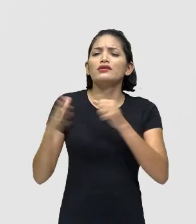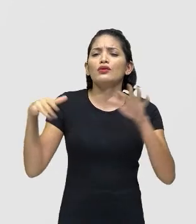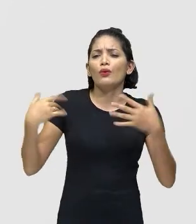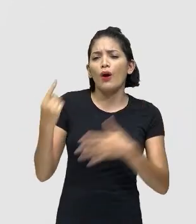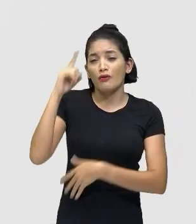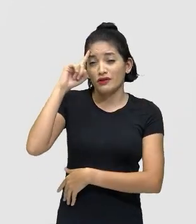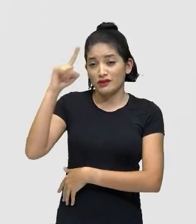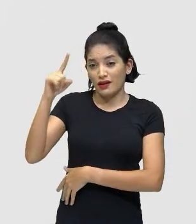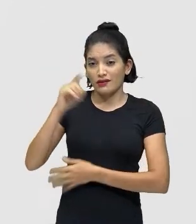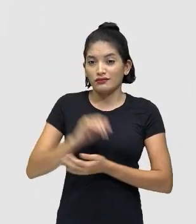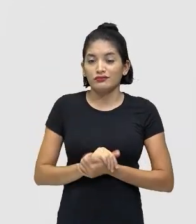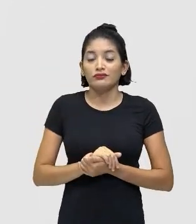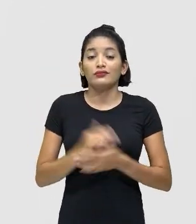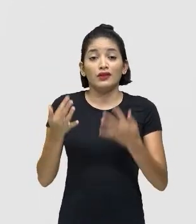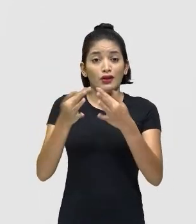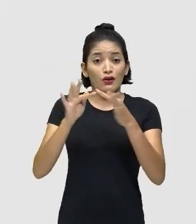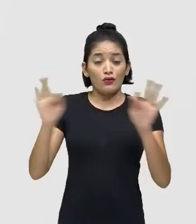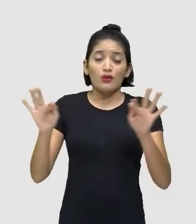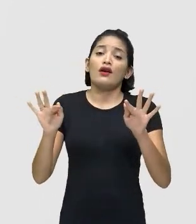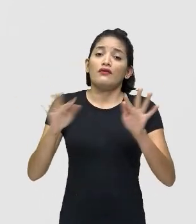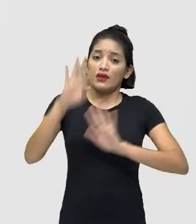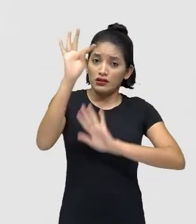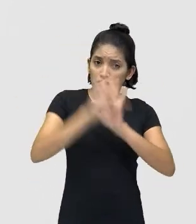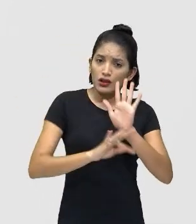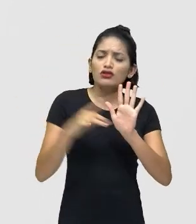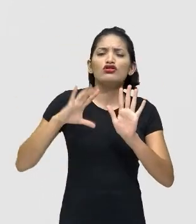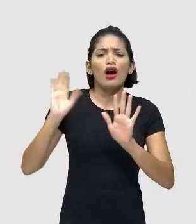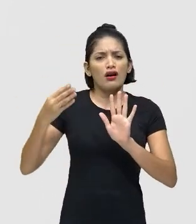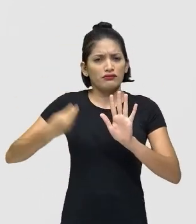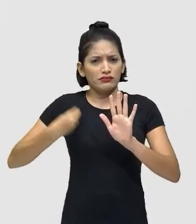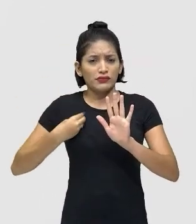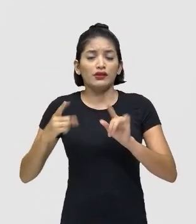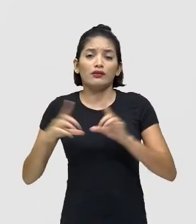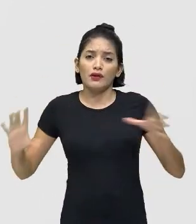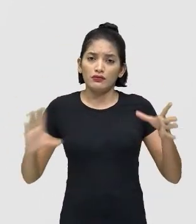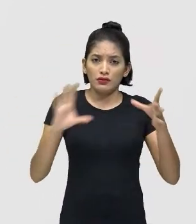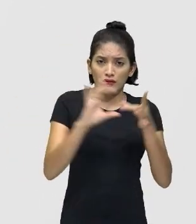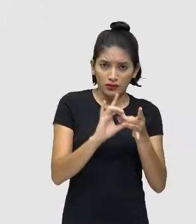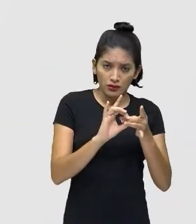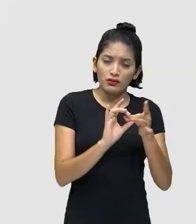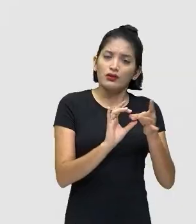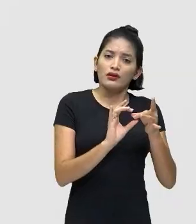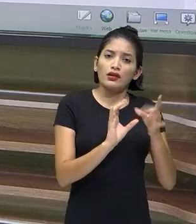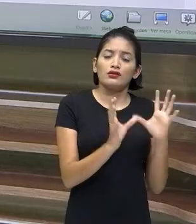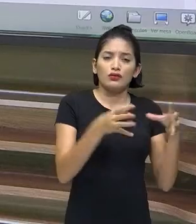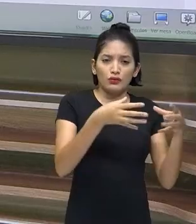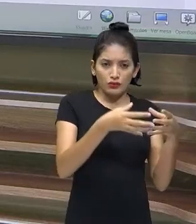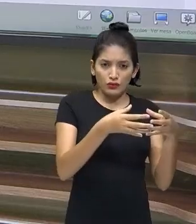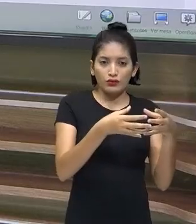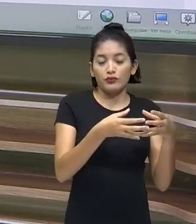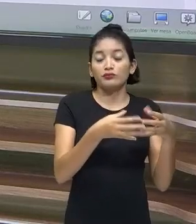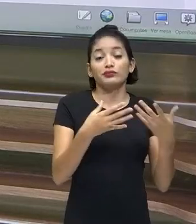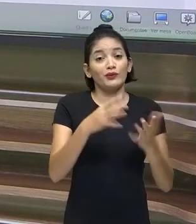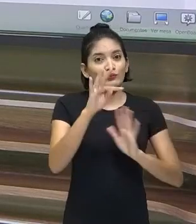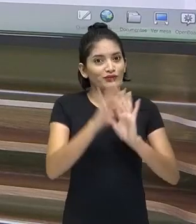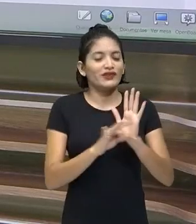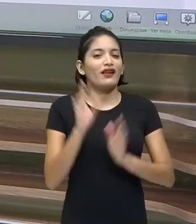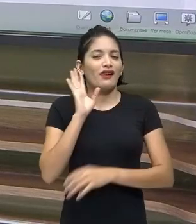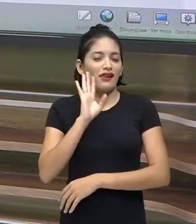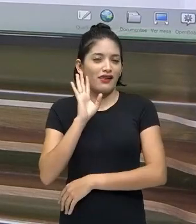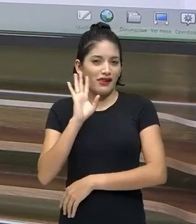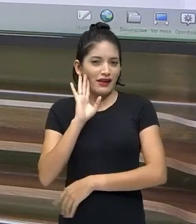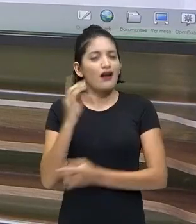que, então, esse texto é de alguém que esteve presente e se filiou a esse partido. Olha que questão bacana para vocês,